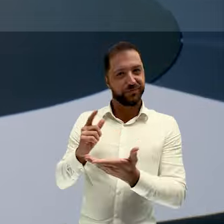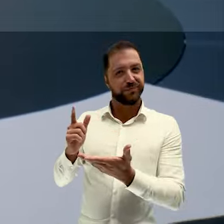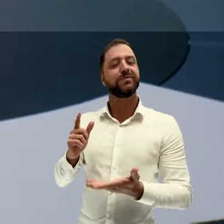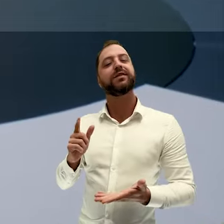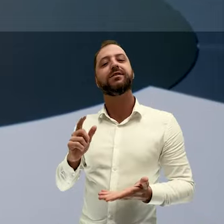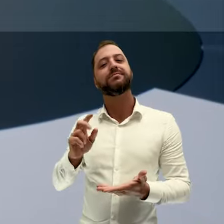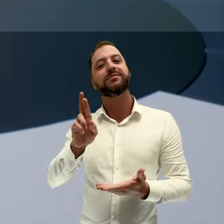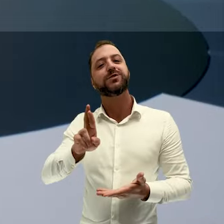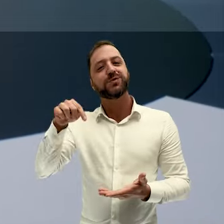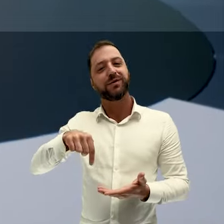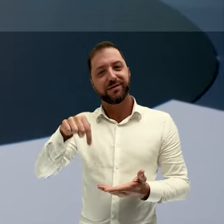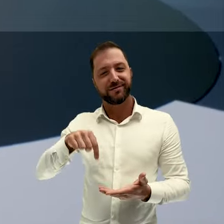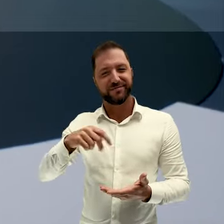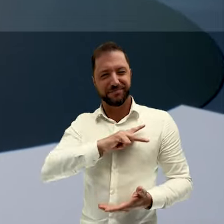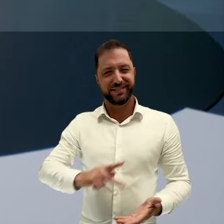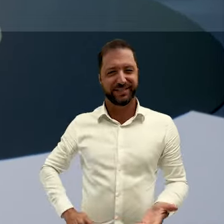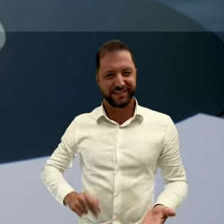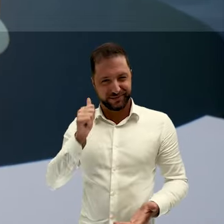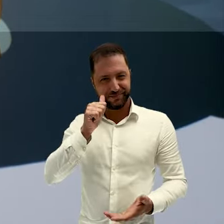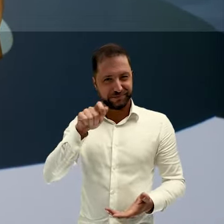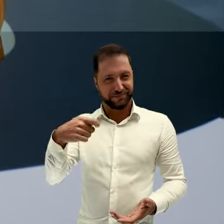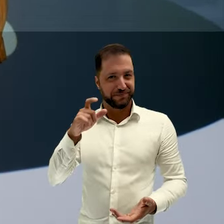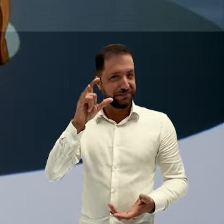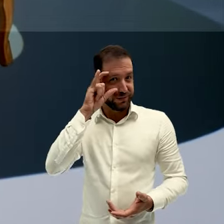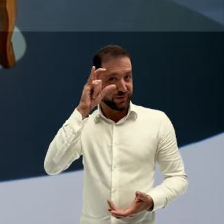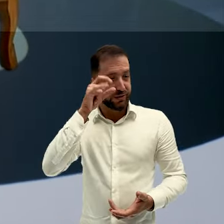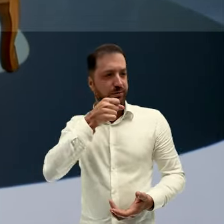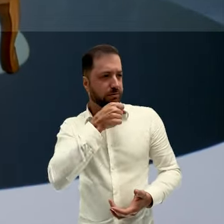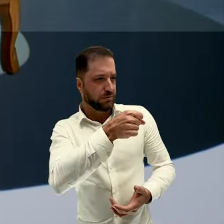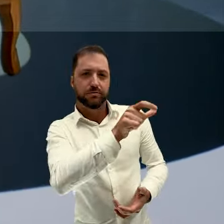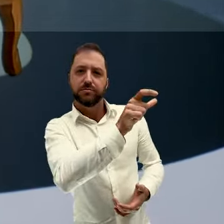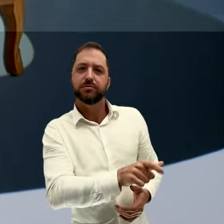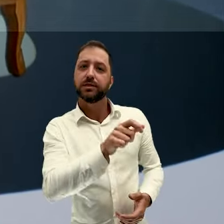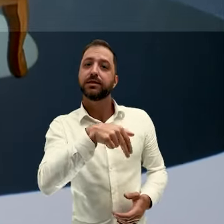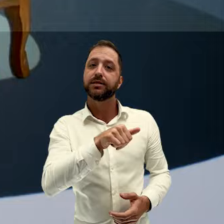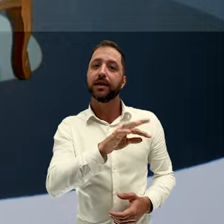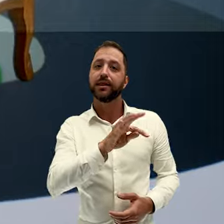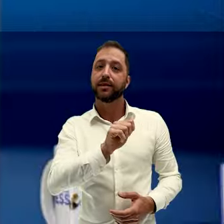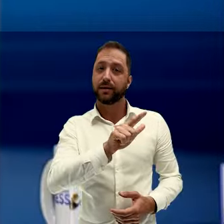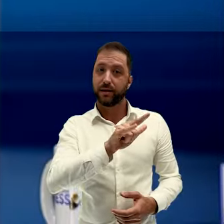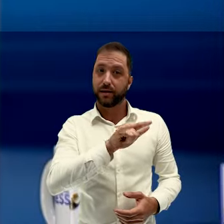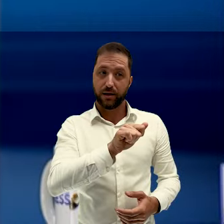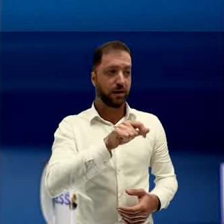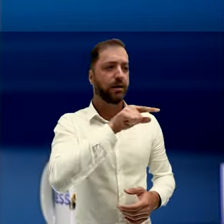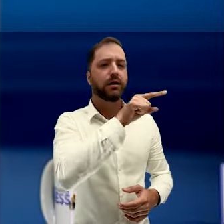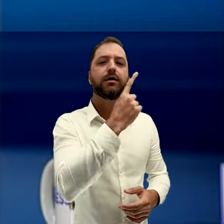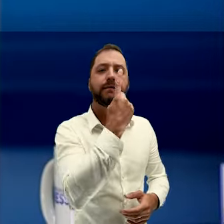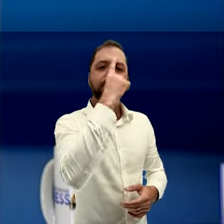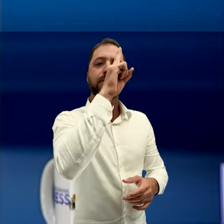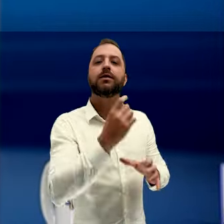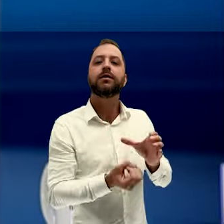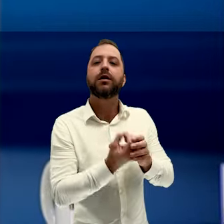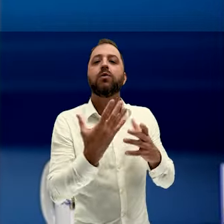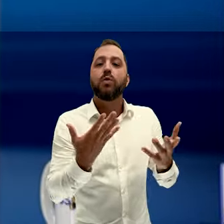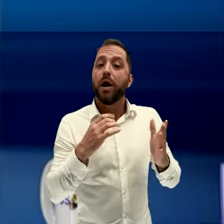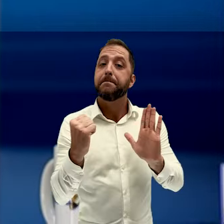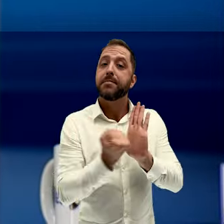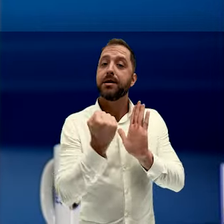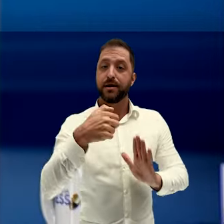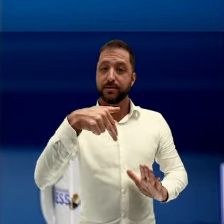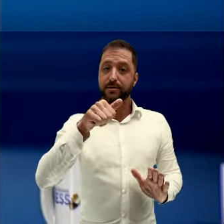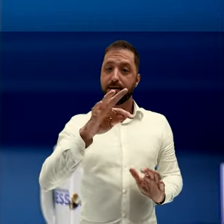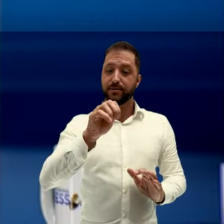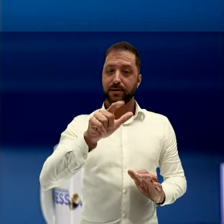Ionice Silva, presidente do Instituto Ressoar, conversa com a empresária Natália Martins, fundadora e idealizadora da marca